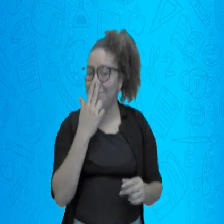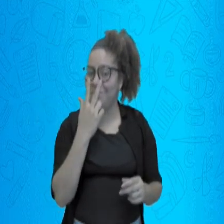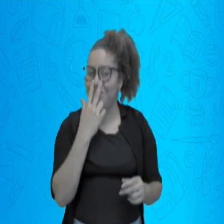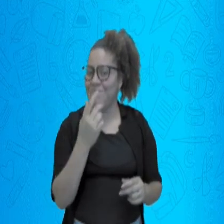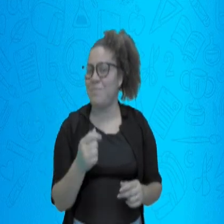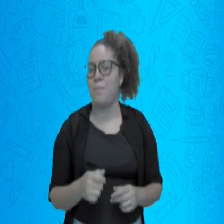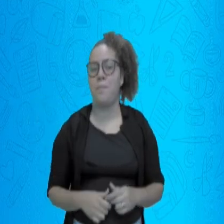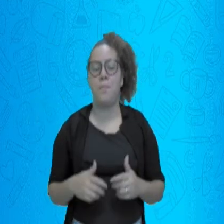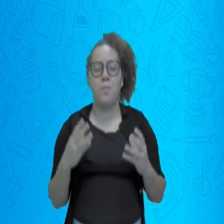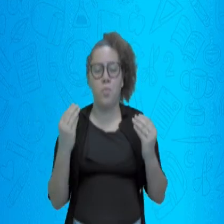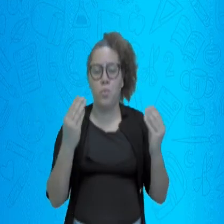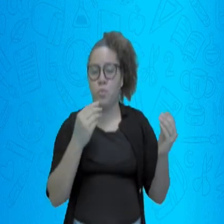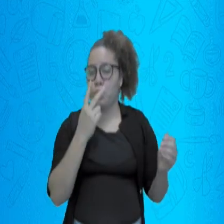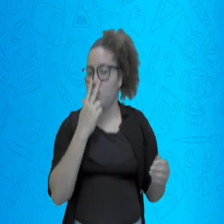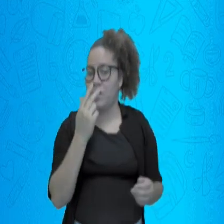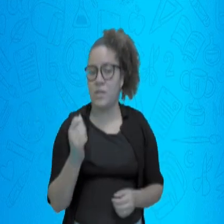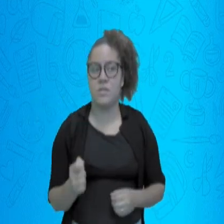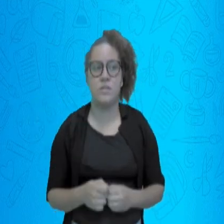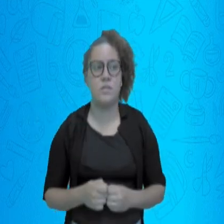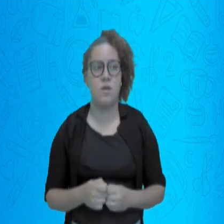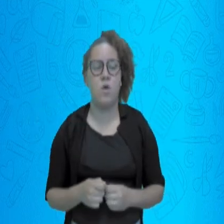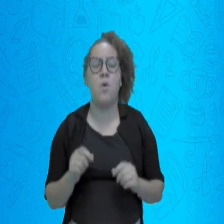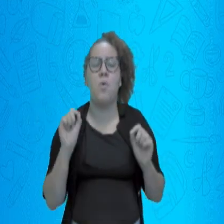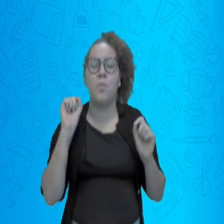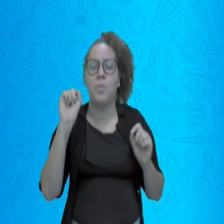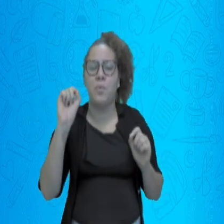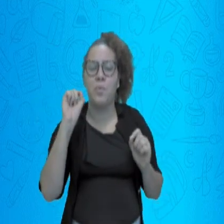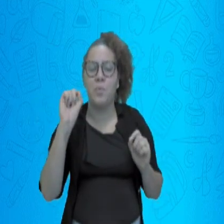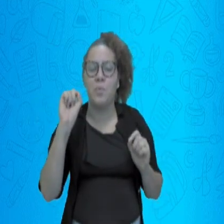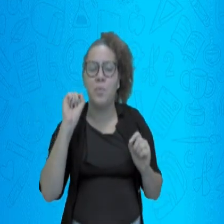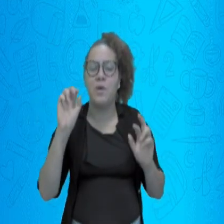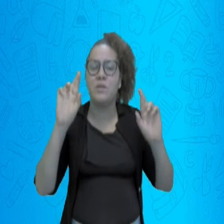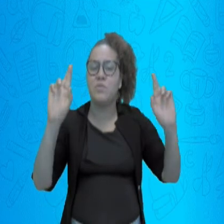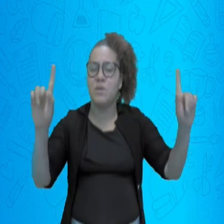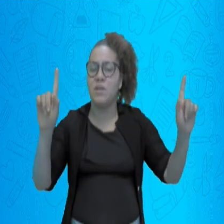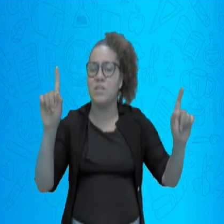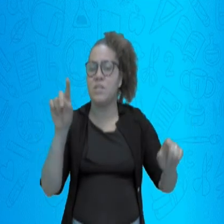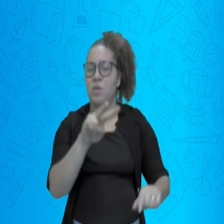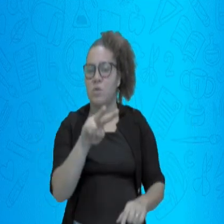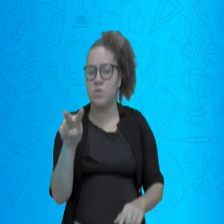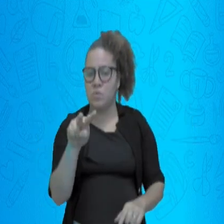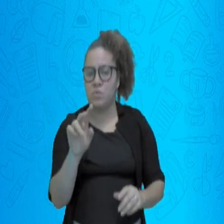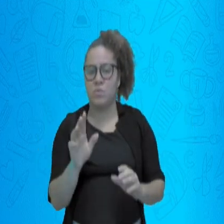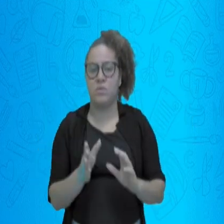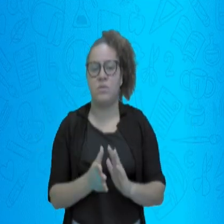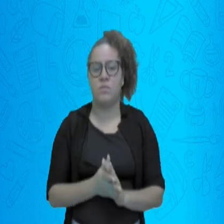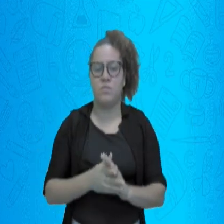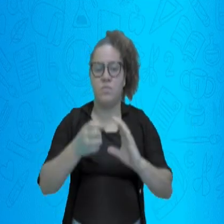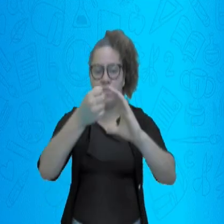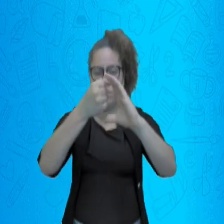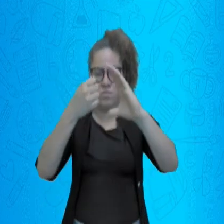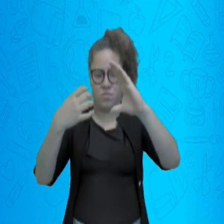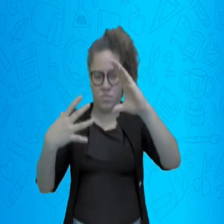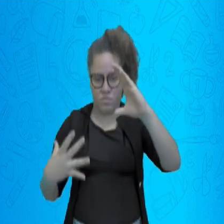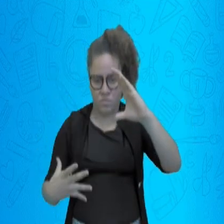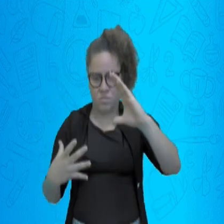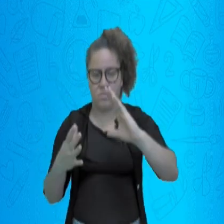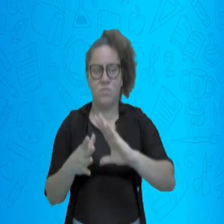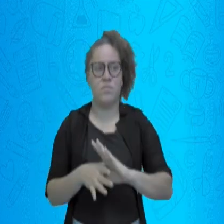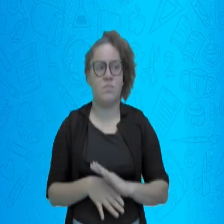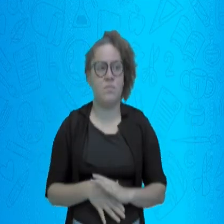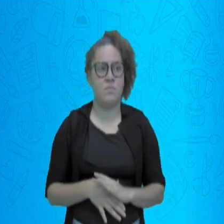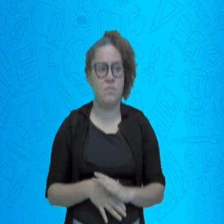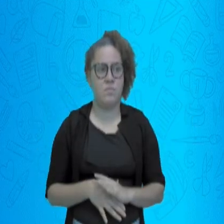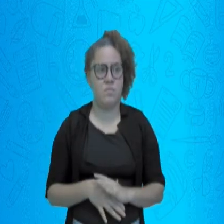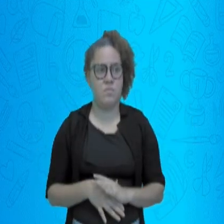extremamente parecidas, o que tornam essas meninas diferentes? Das características físicas,